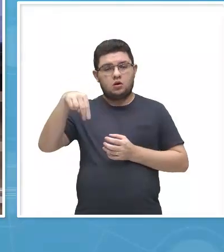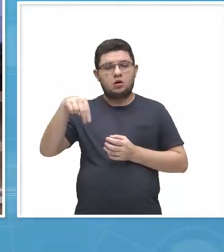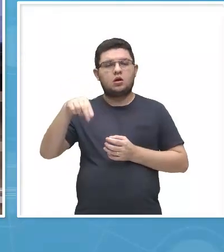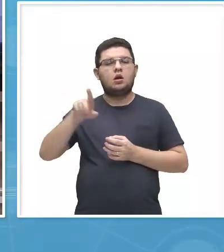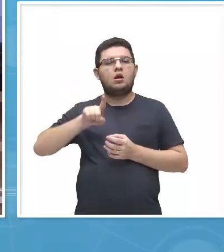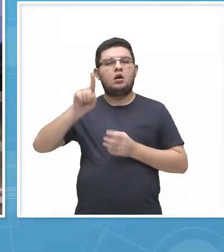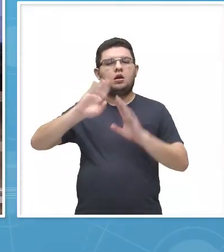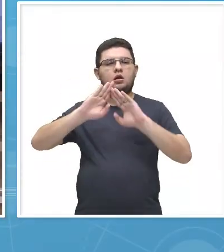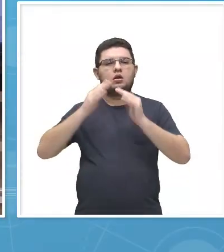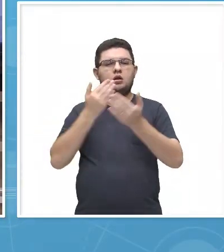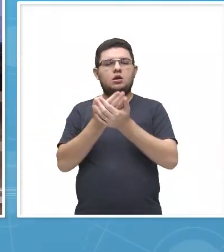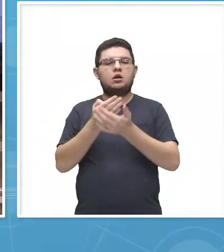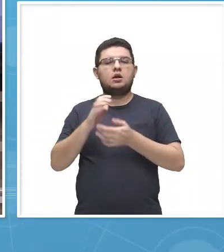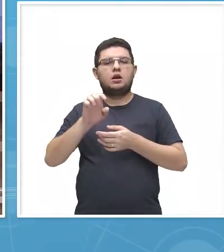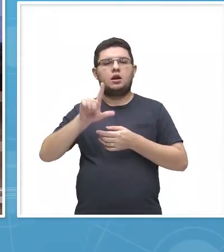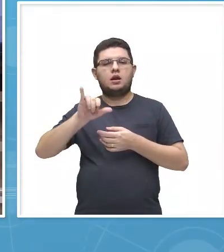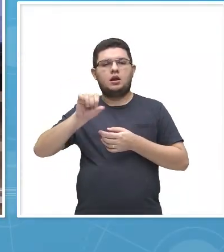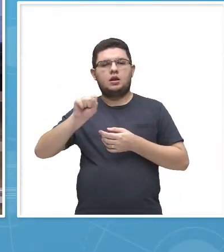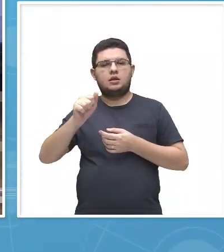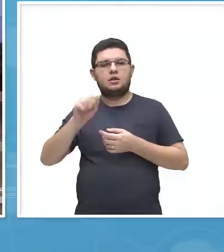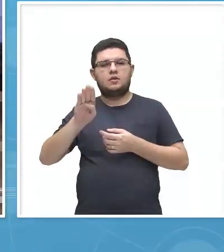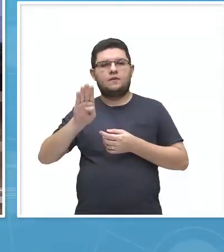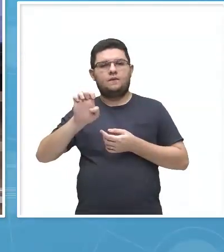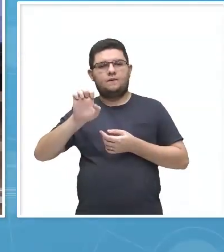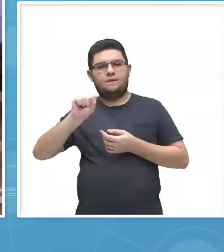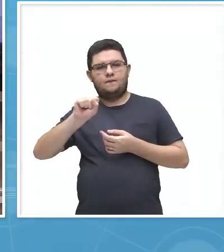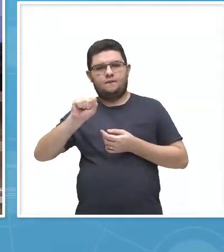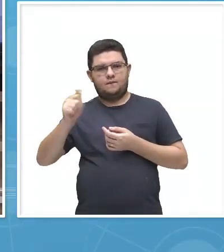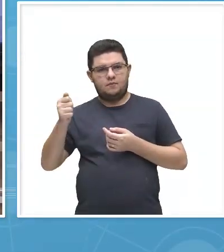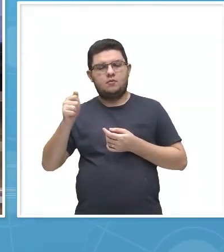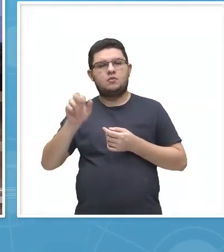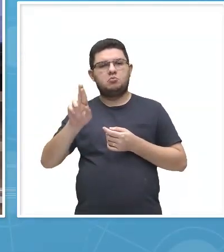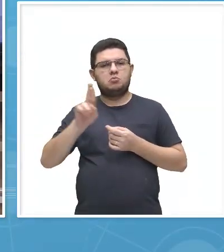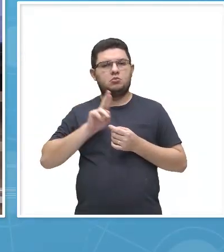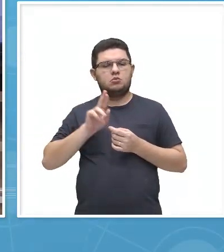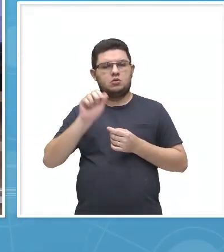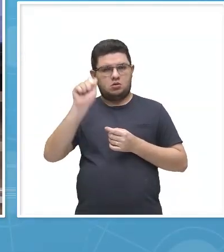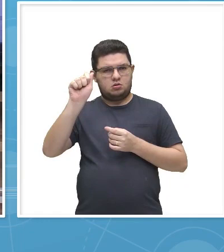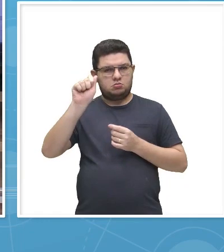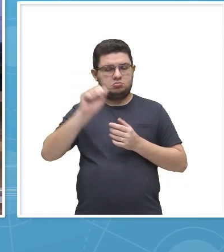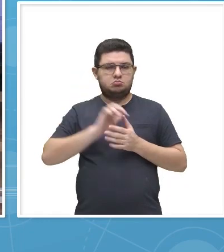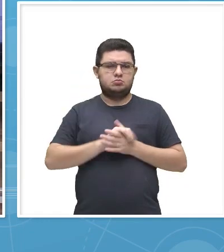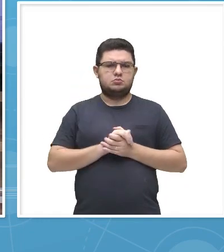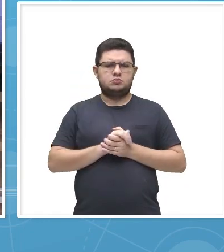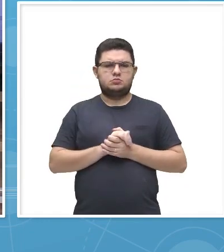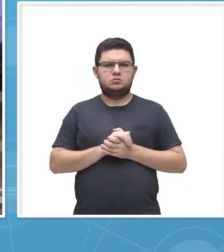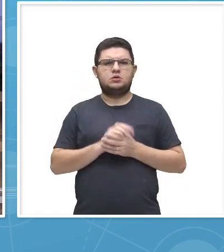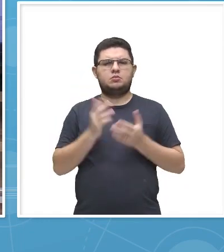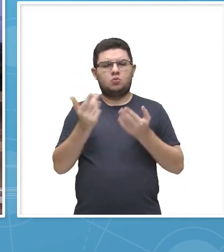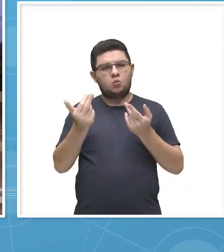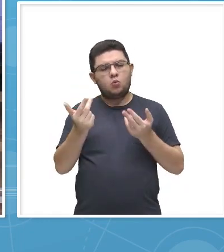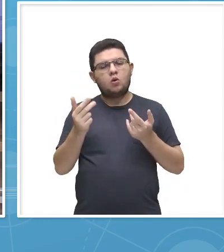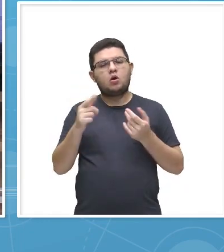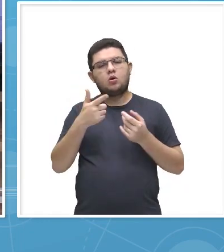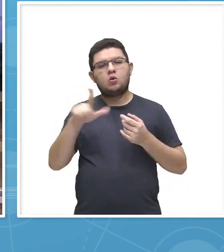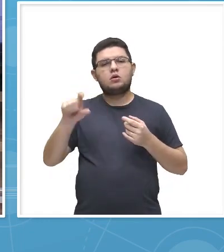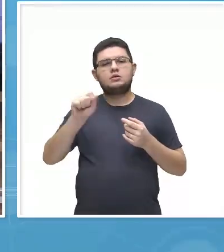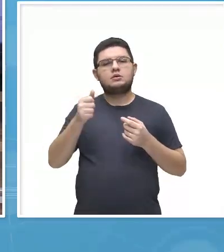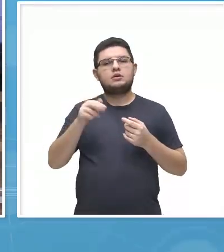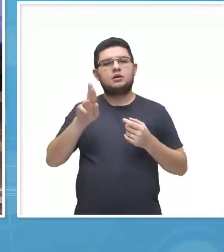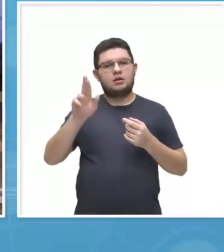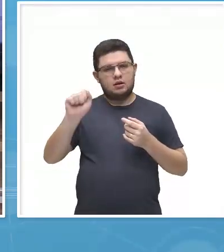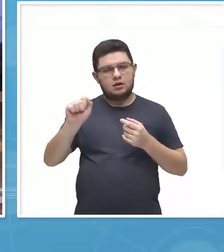Jorge Teixeira Hello letra né Ryan assim como a Sara também acha que é letra A